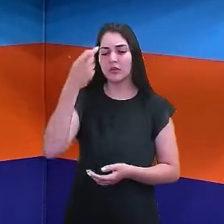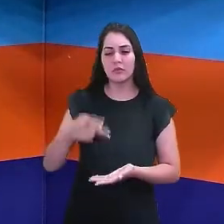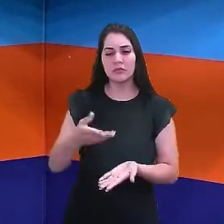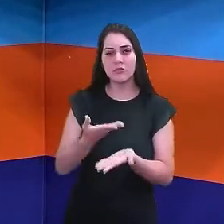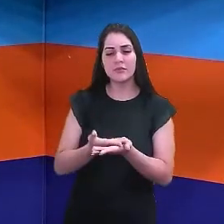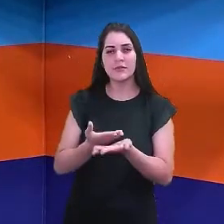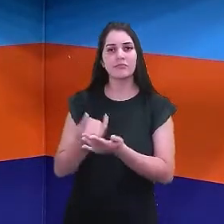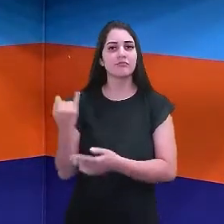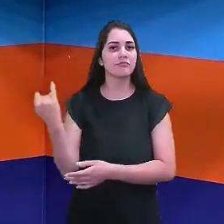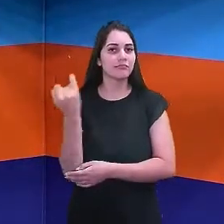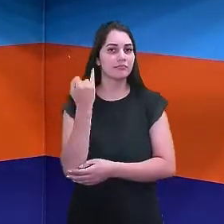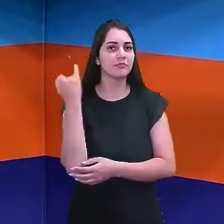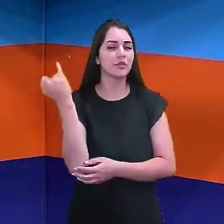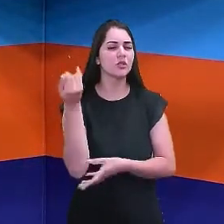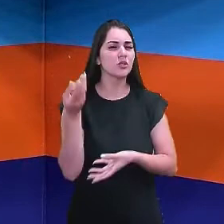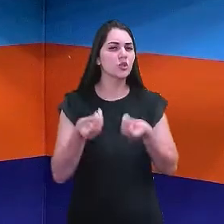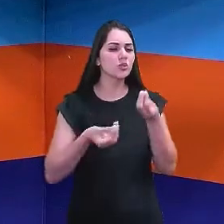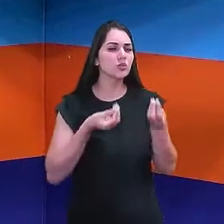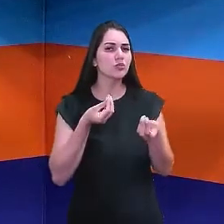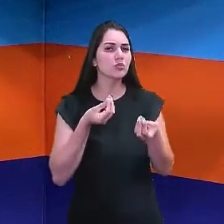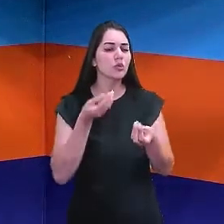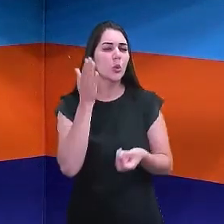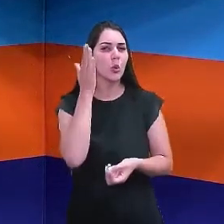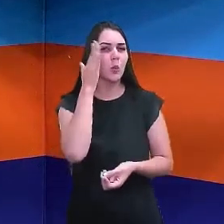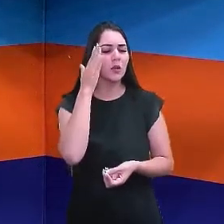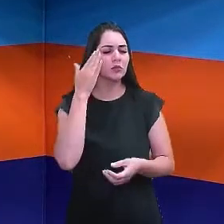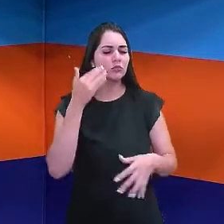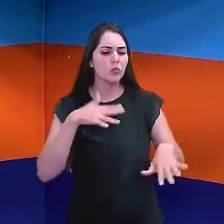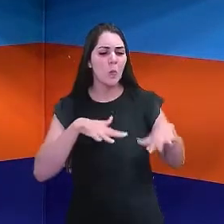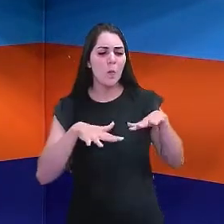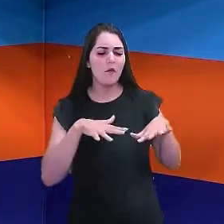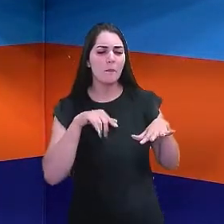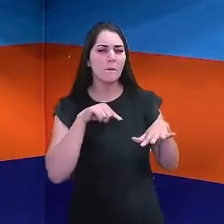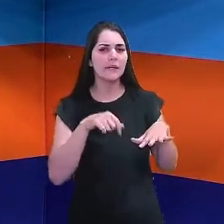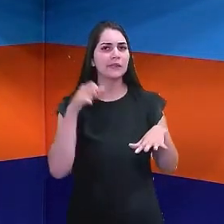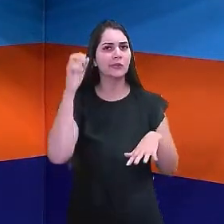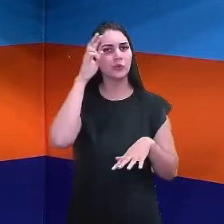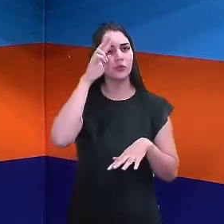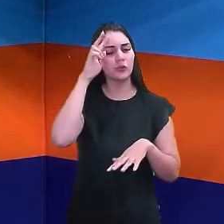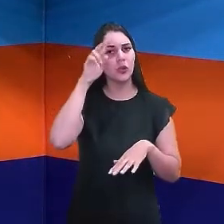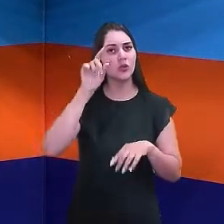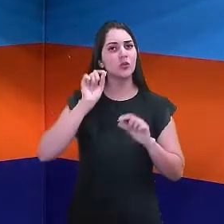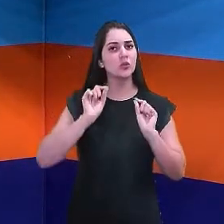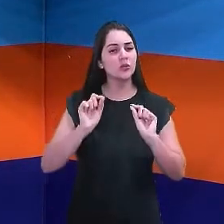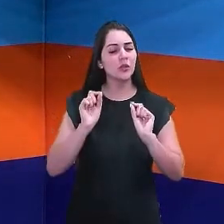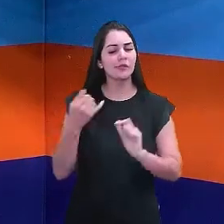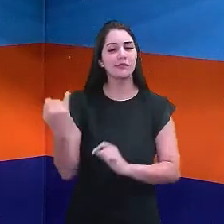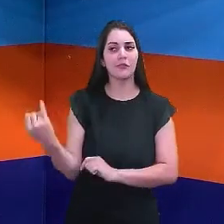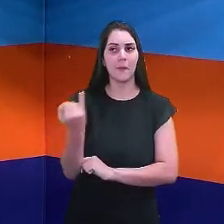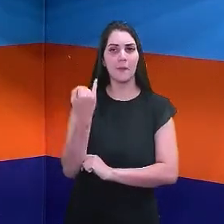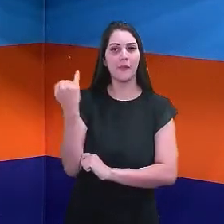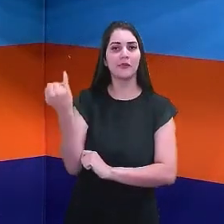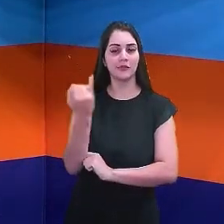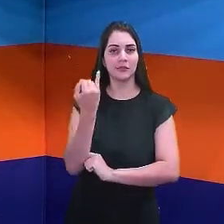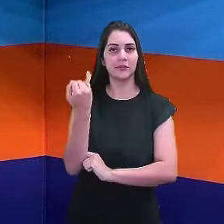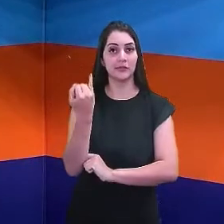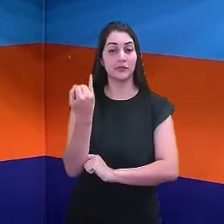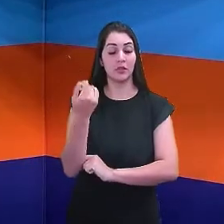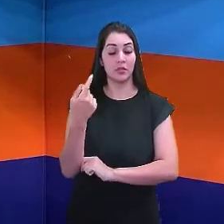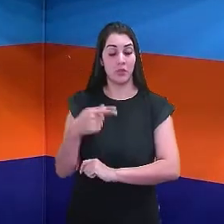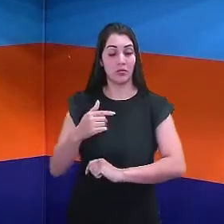a importância de compreender os movimentos históricos que foram importantes para